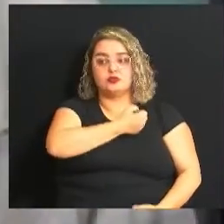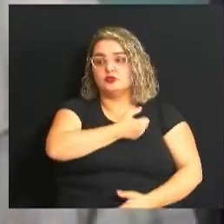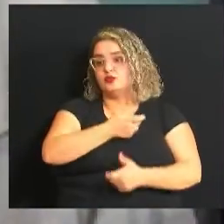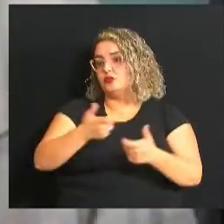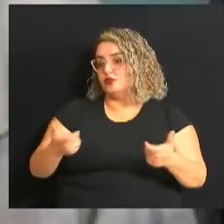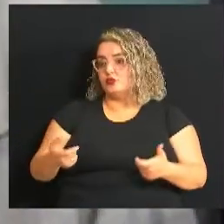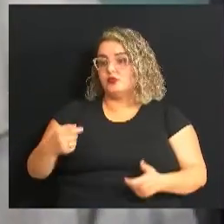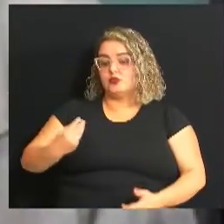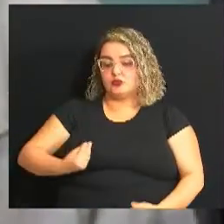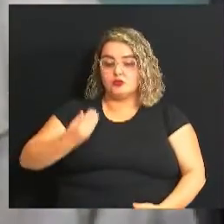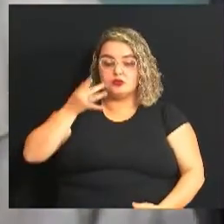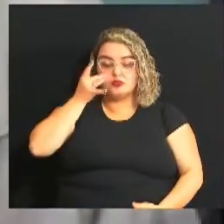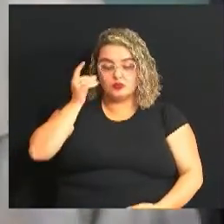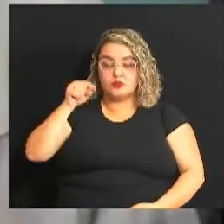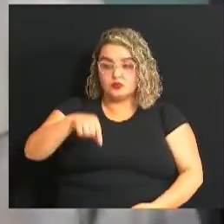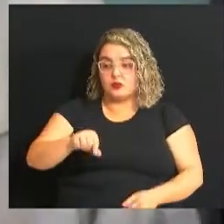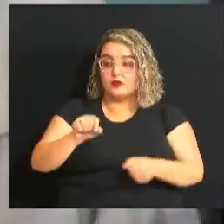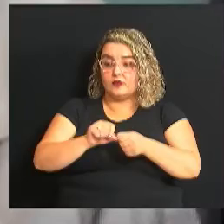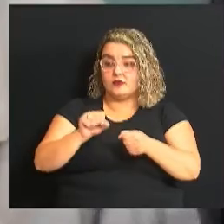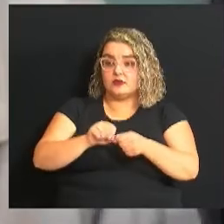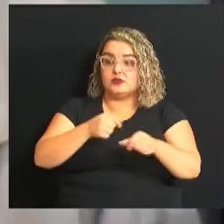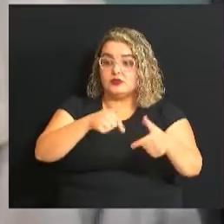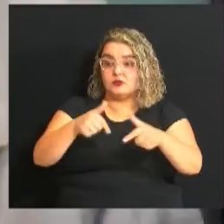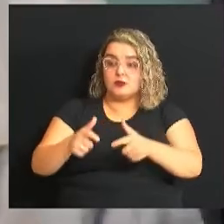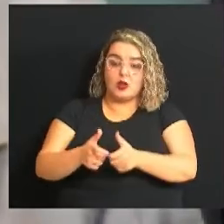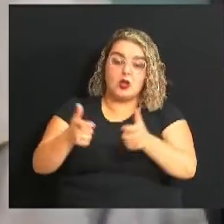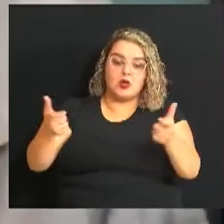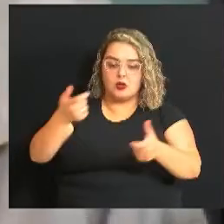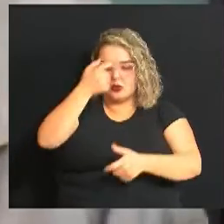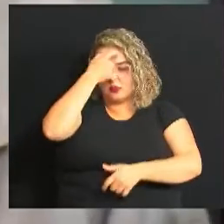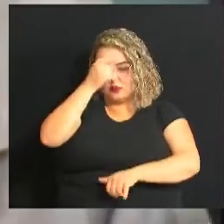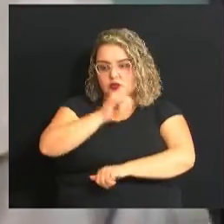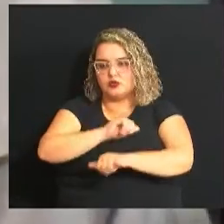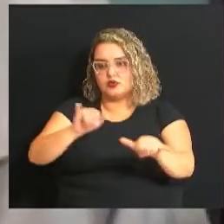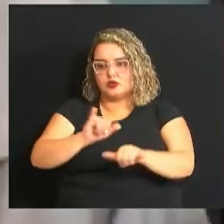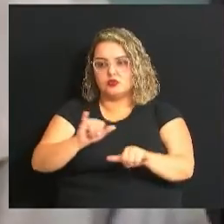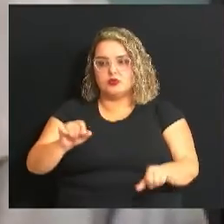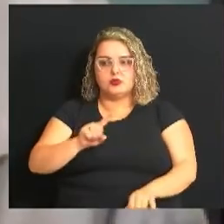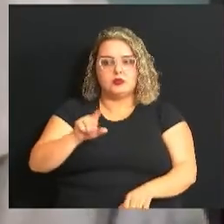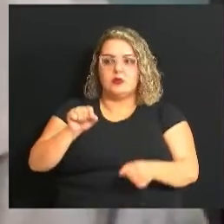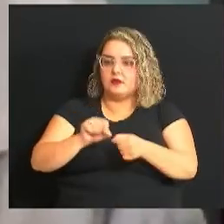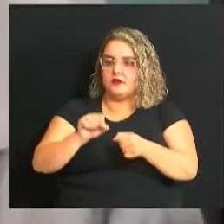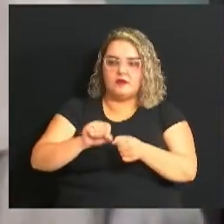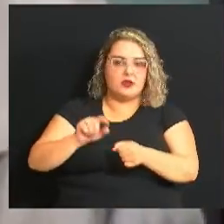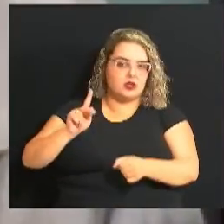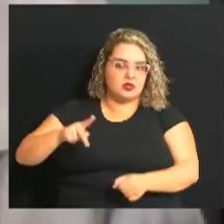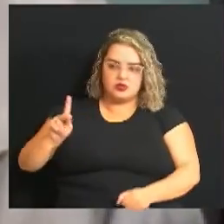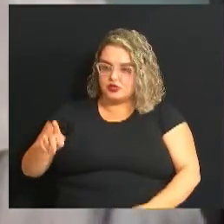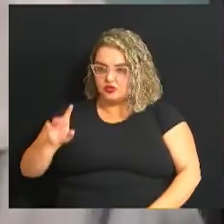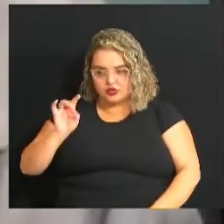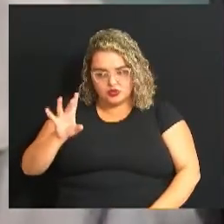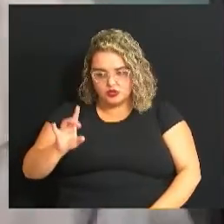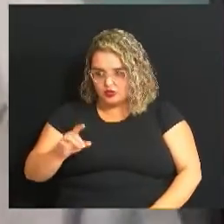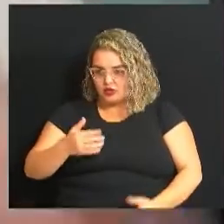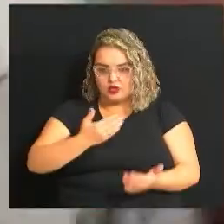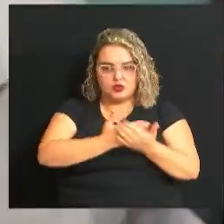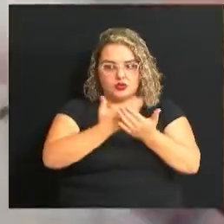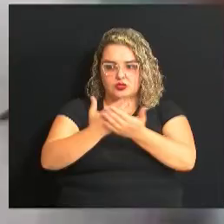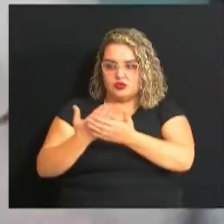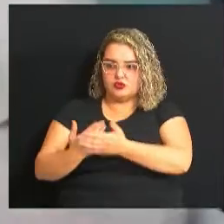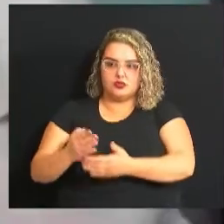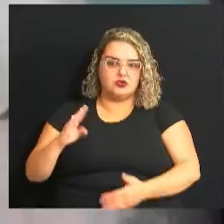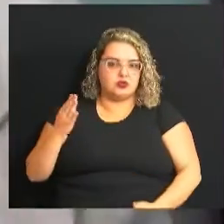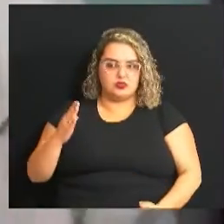aqui, o que a gente está fazendo aqui é um trabalho enorme de conscientização, não é feito para professores só e estudantes de biologia